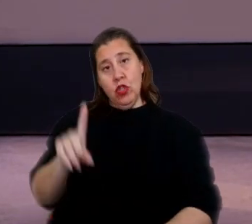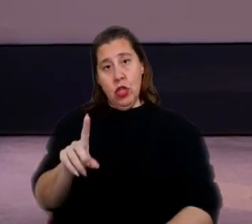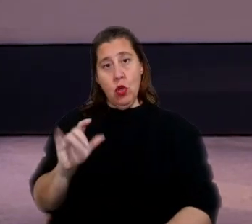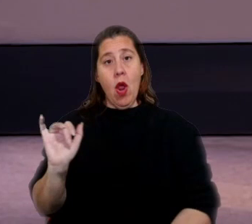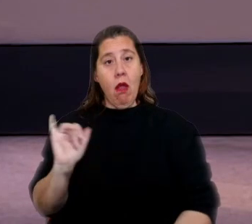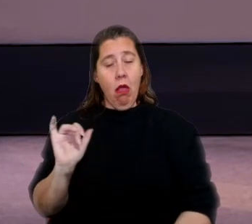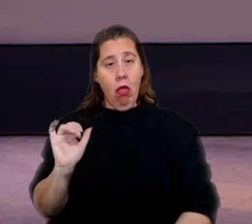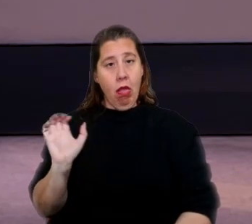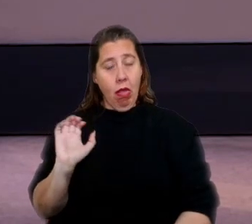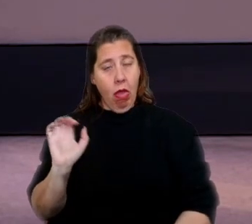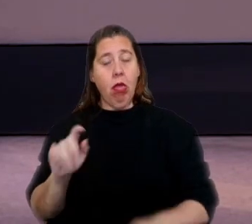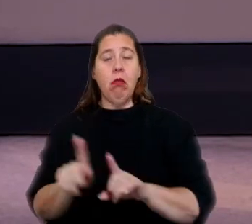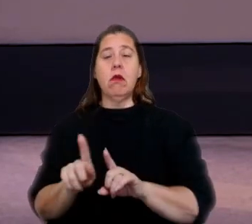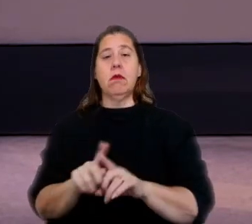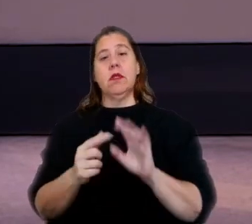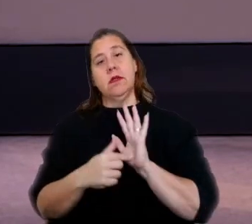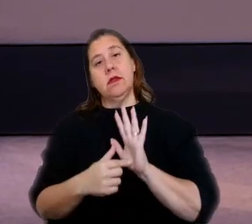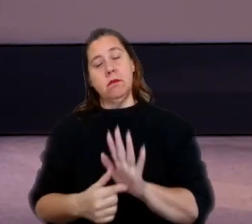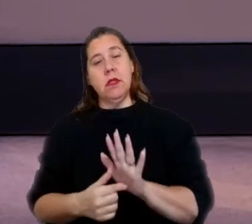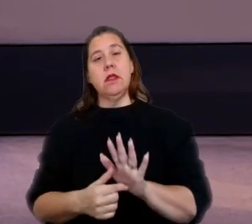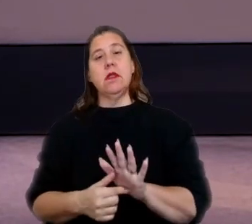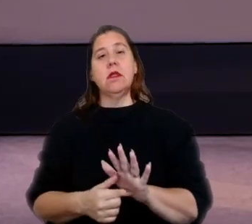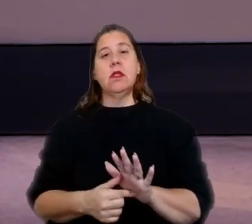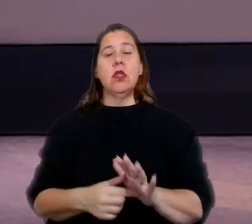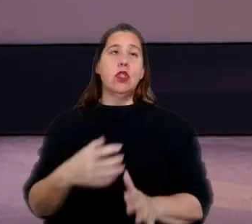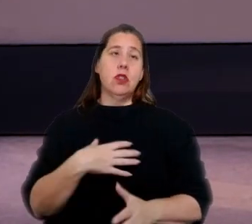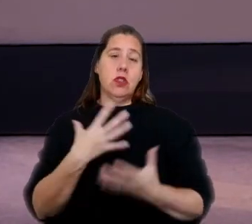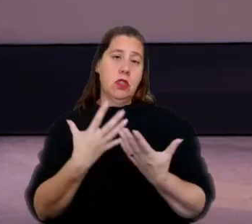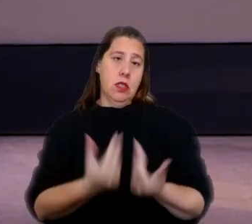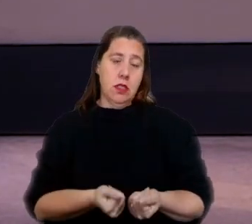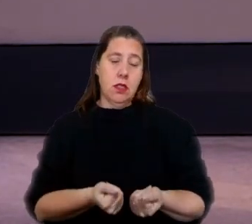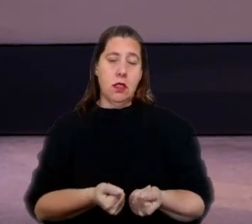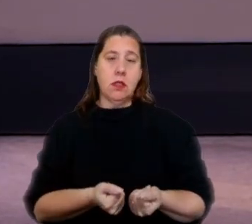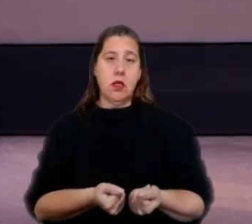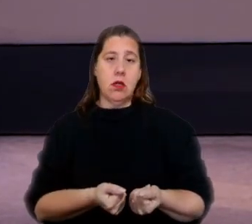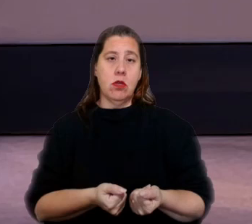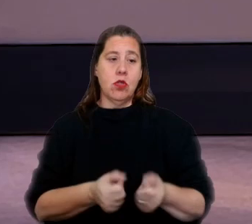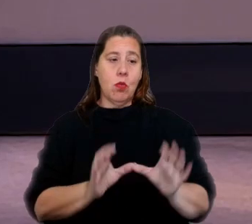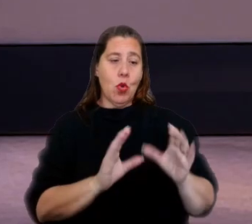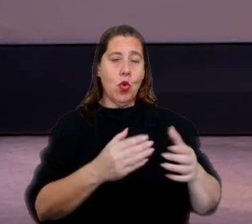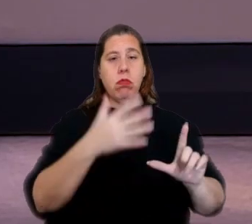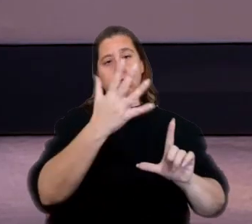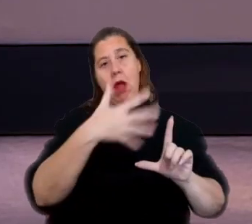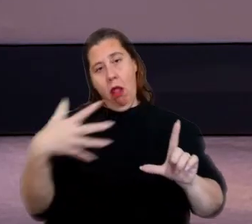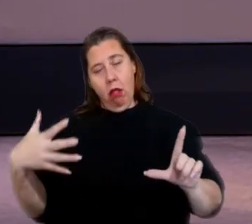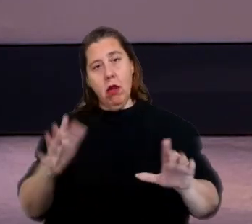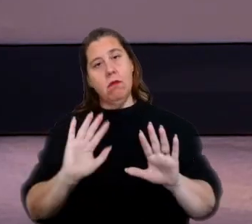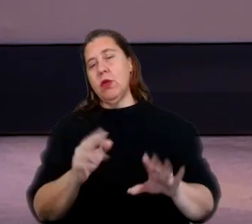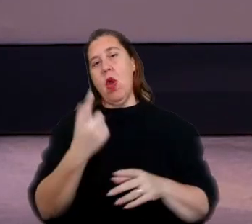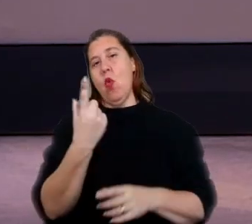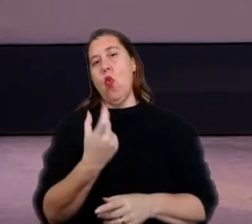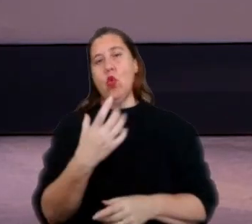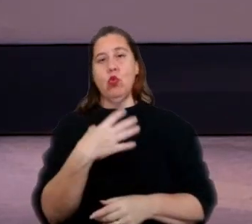gay, então fala muito dessa questão de aceitação enquanto LGBTQIA+. Mas, de novo, acho que